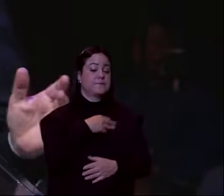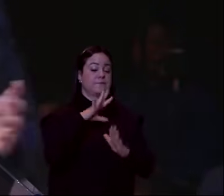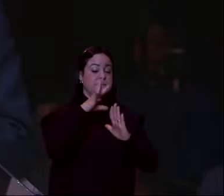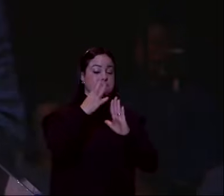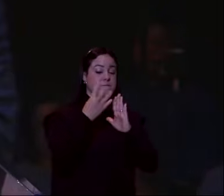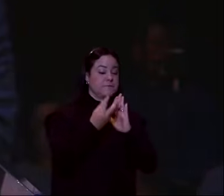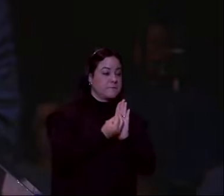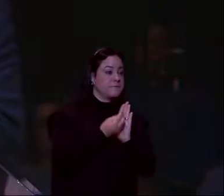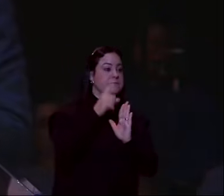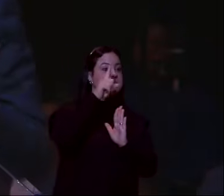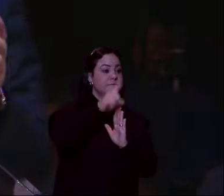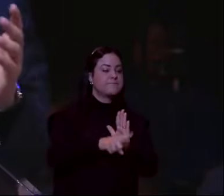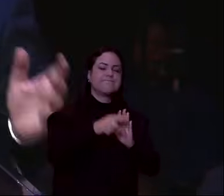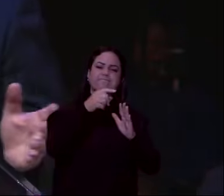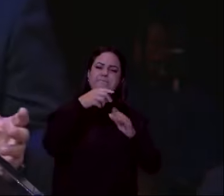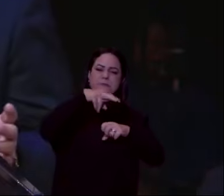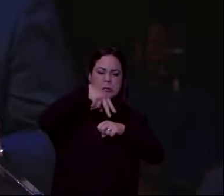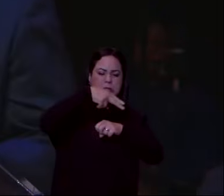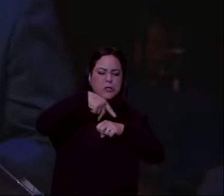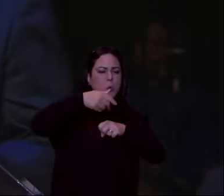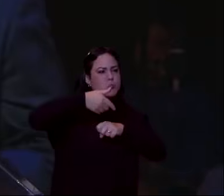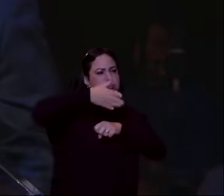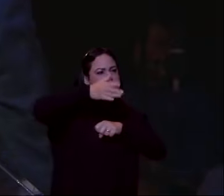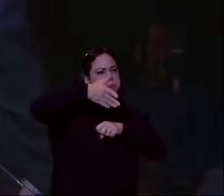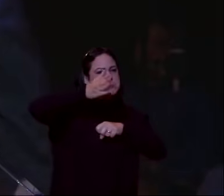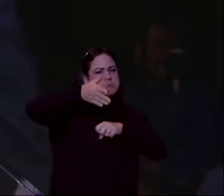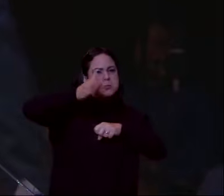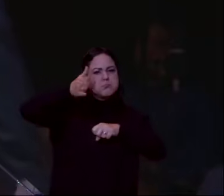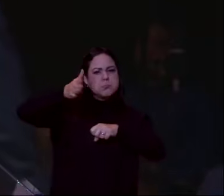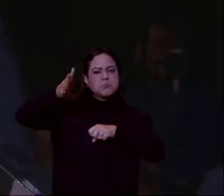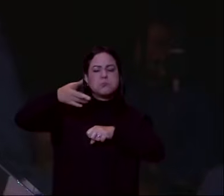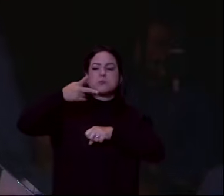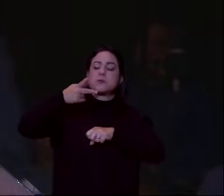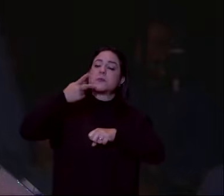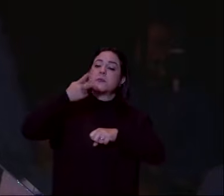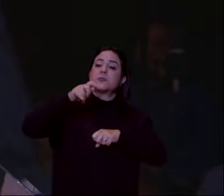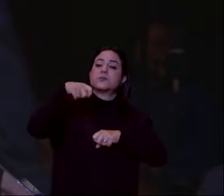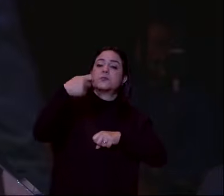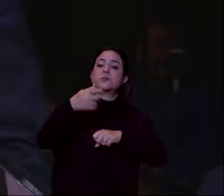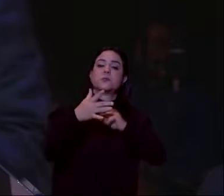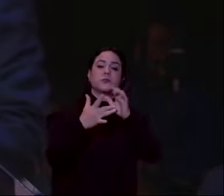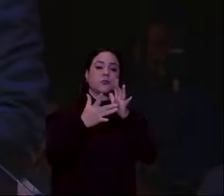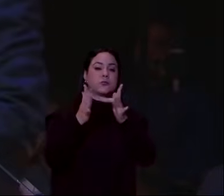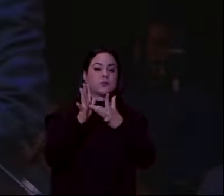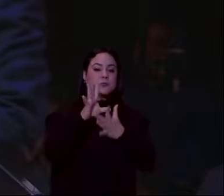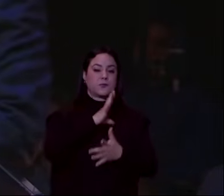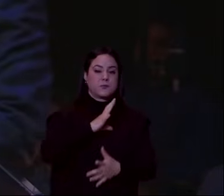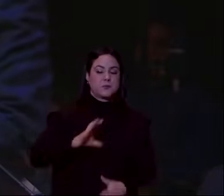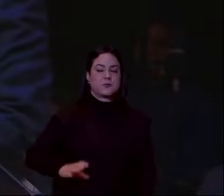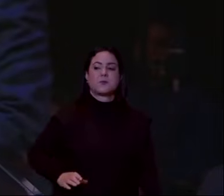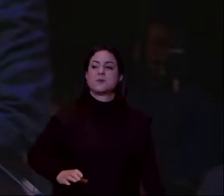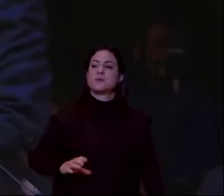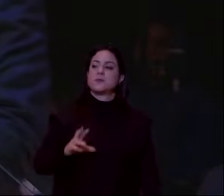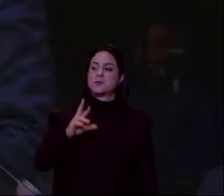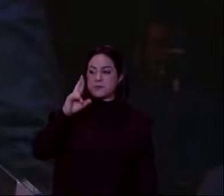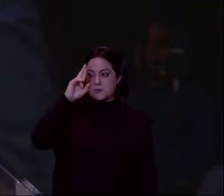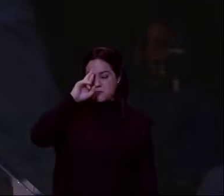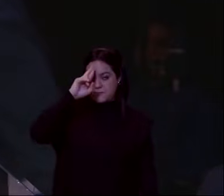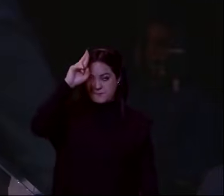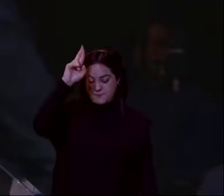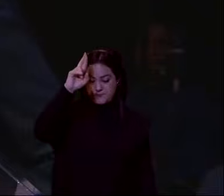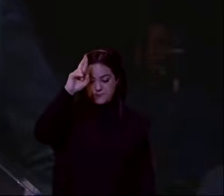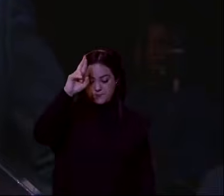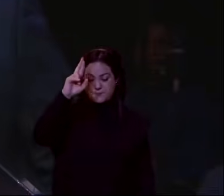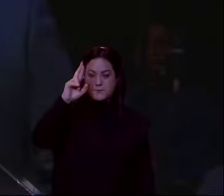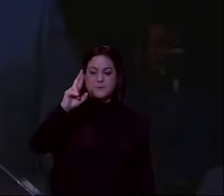nações da terra com a mensagem da glória salvadora de Jesus Cristo, o nosso Senhor. Os sinais